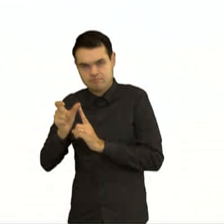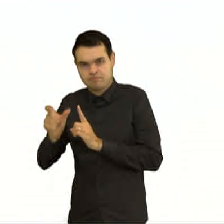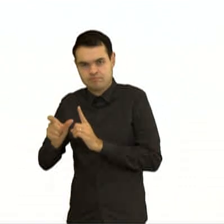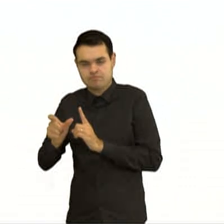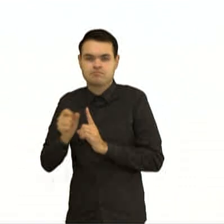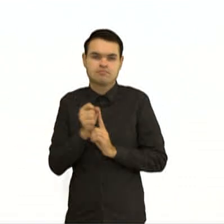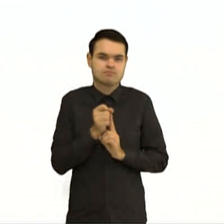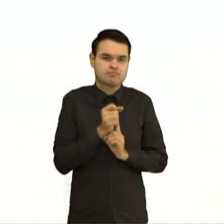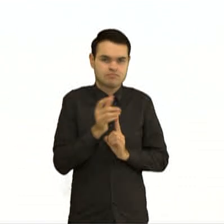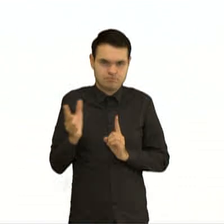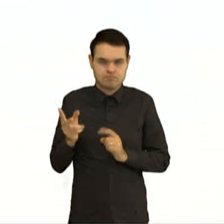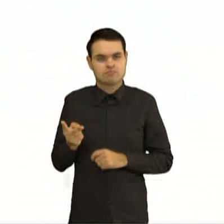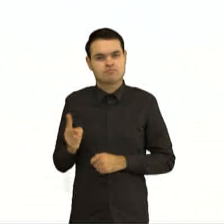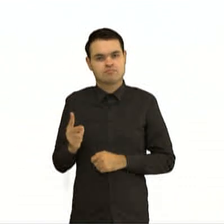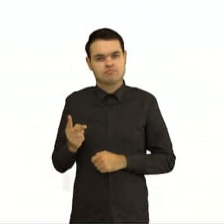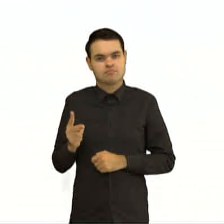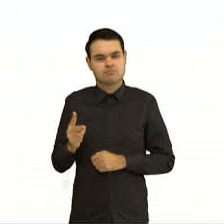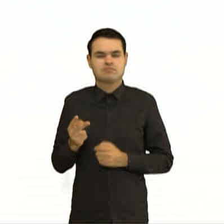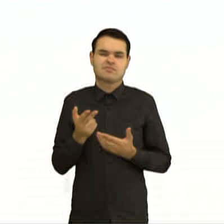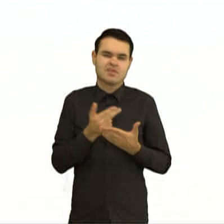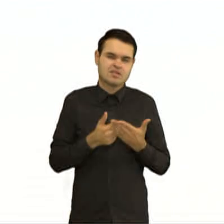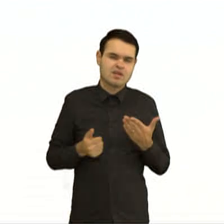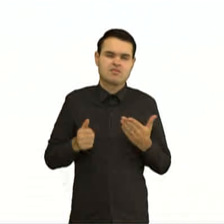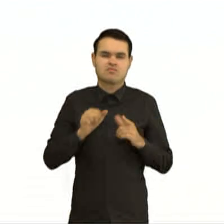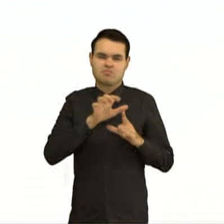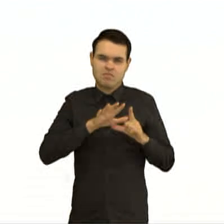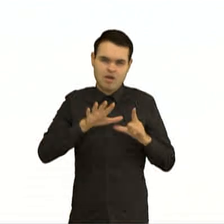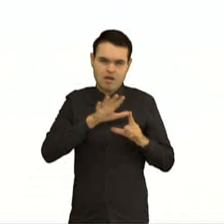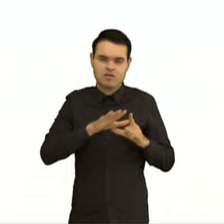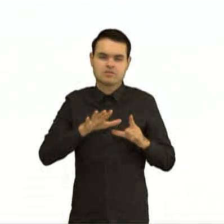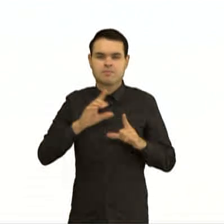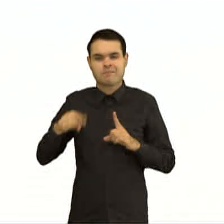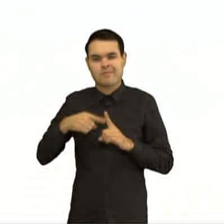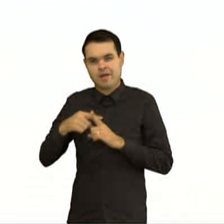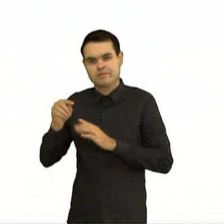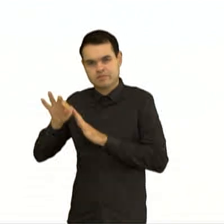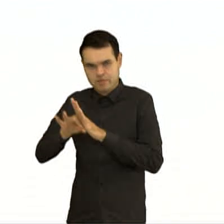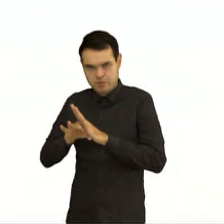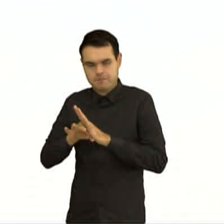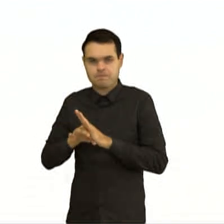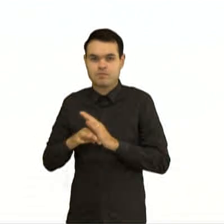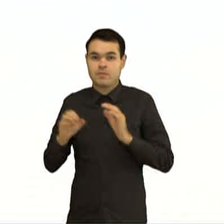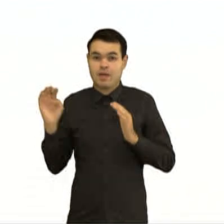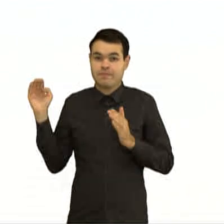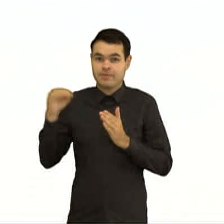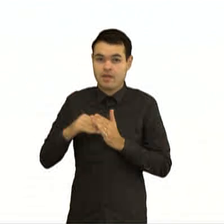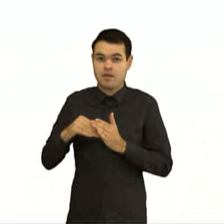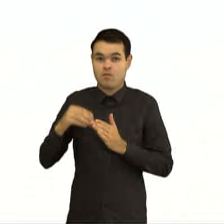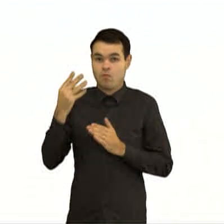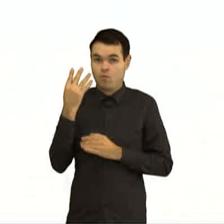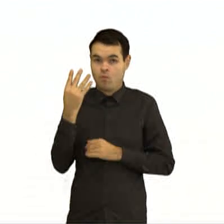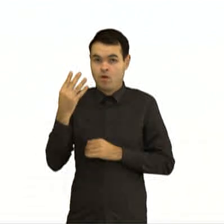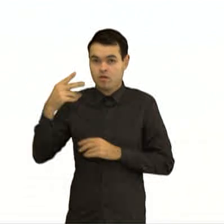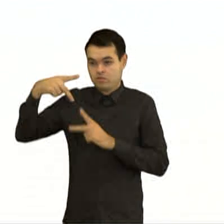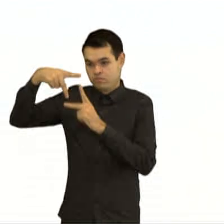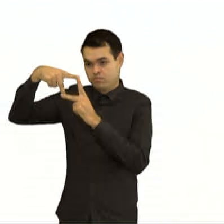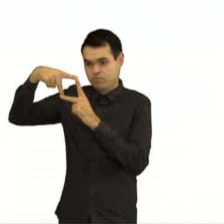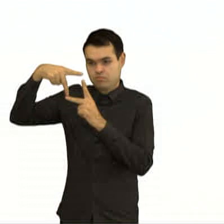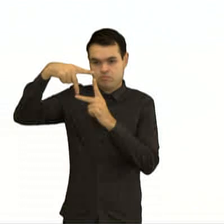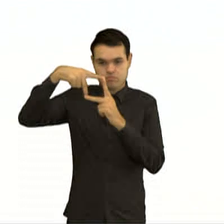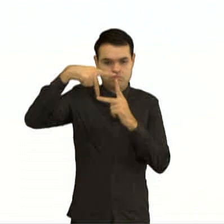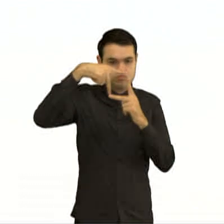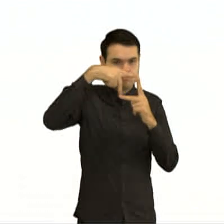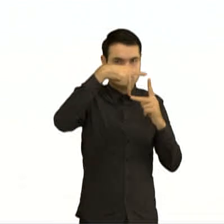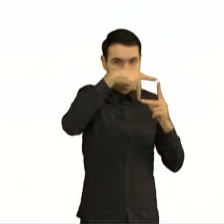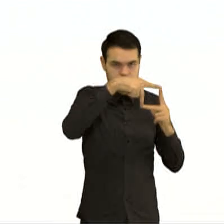não verbal, que são as imagens, os desenhos dos personagens. Possui até 4 quadrinhos. Geralmente tem